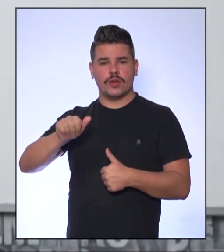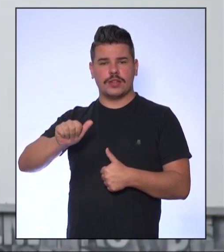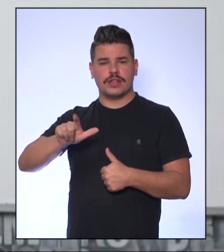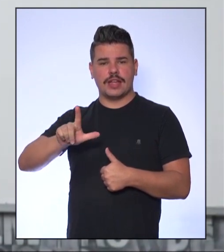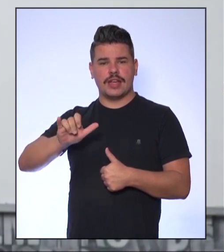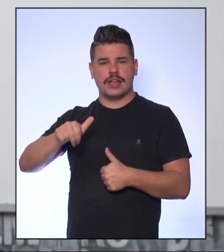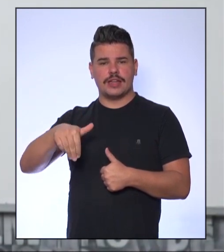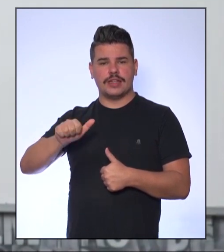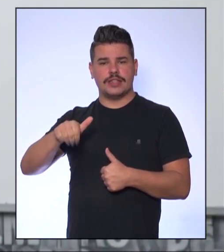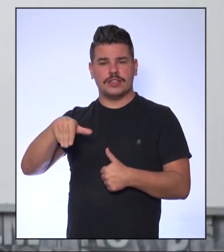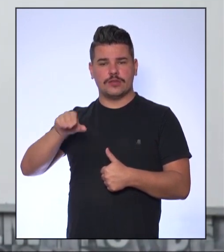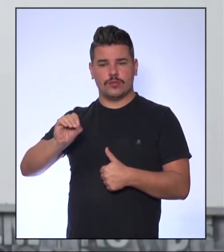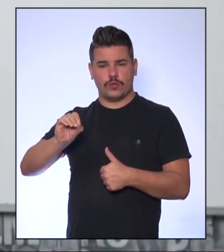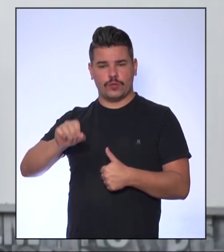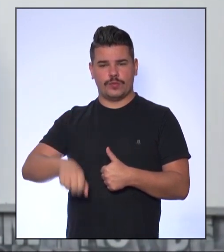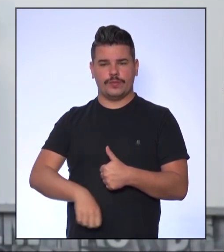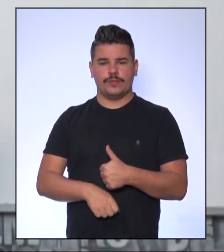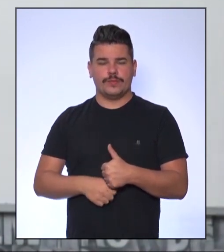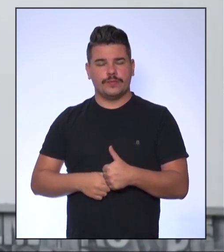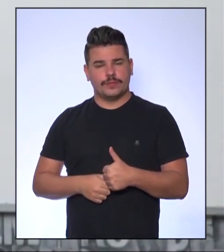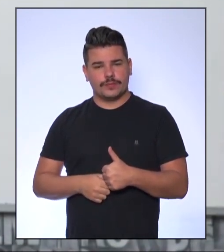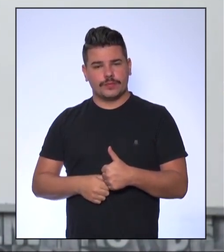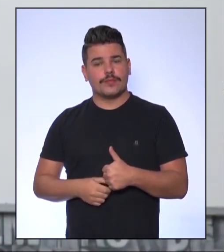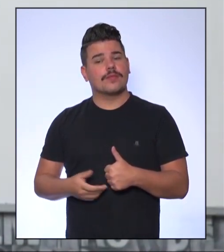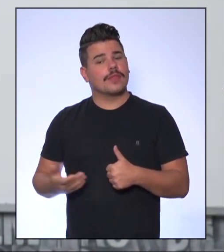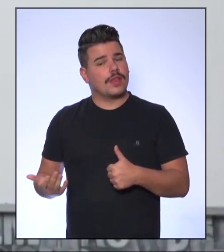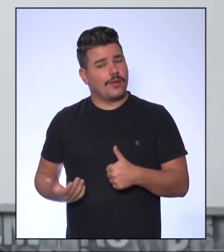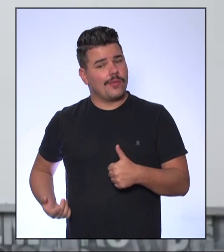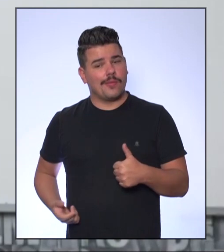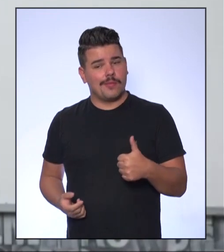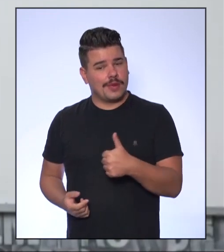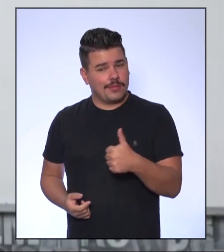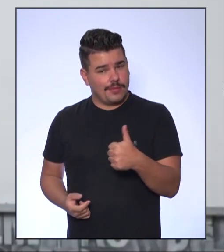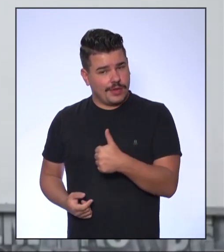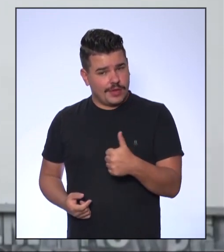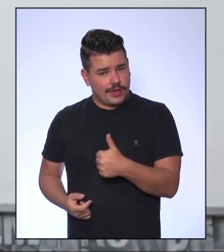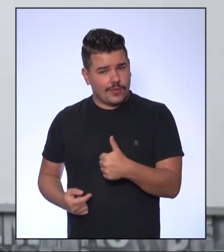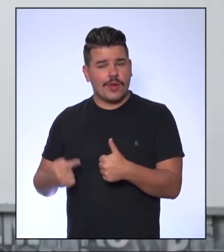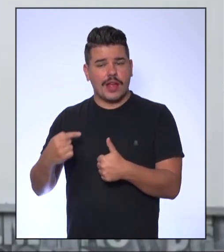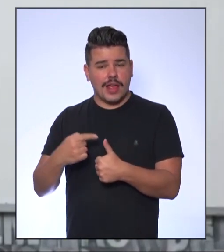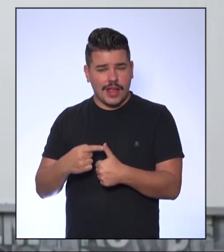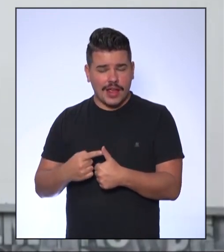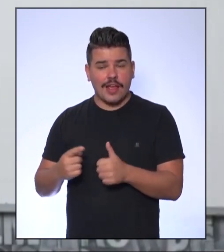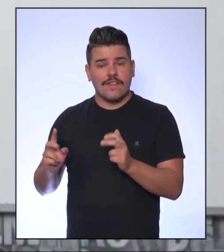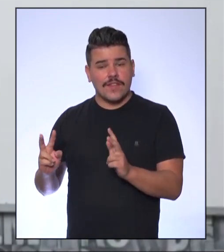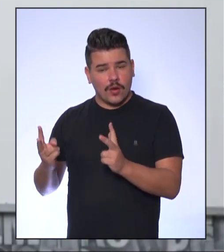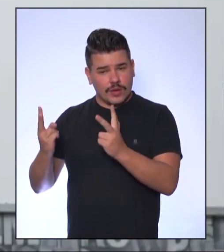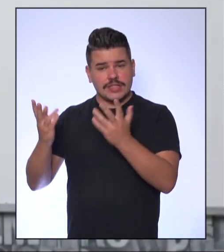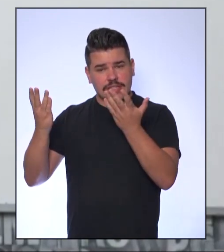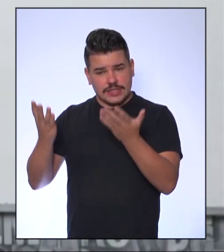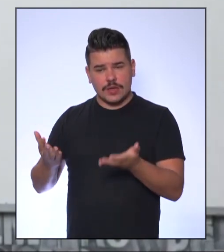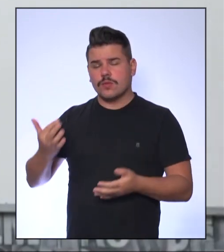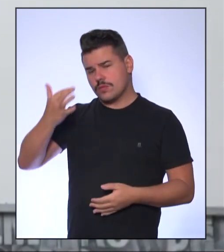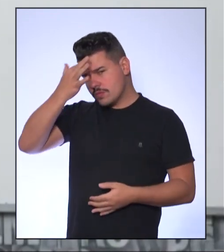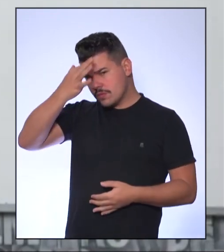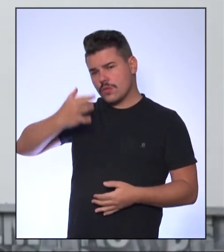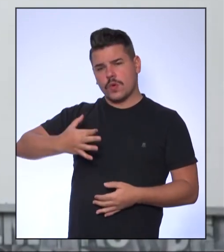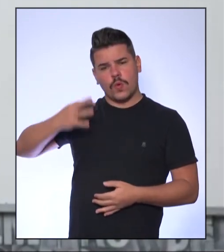racionalismo. Então, nós temos aqui a valorização da razão